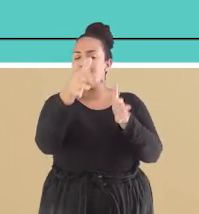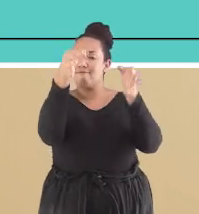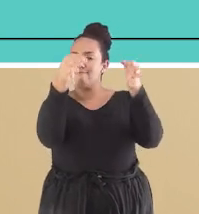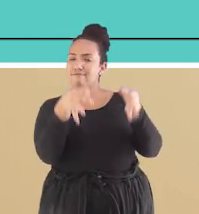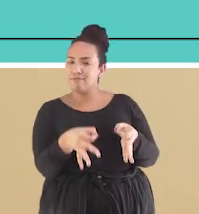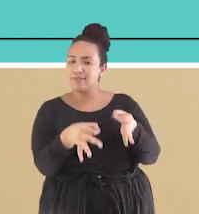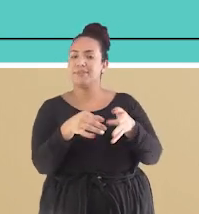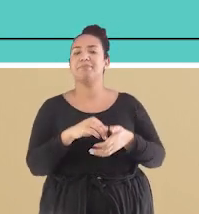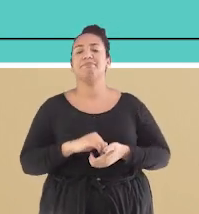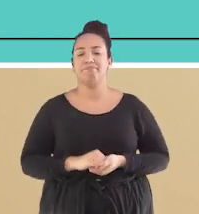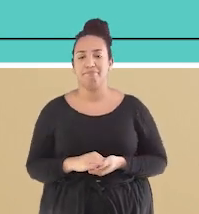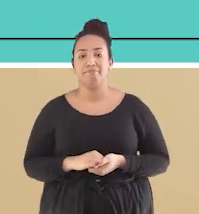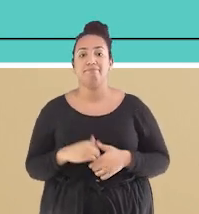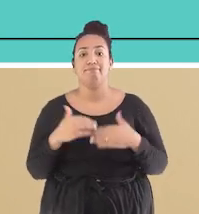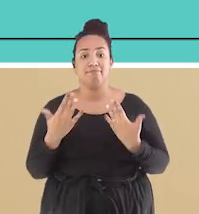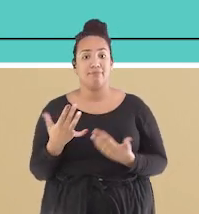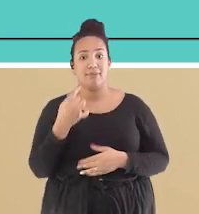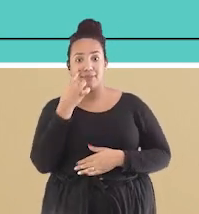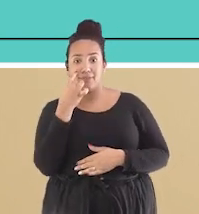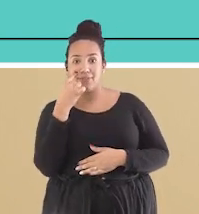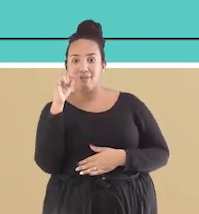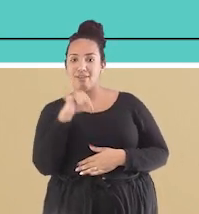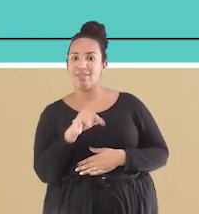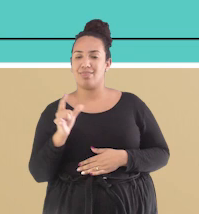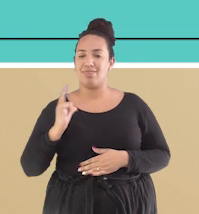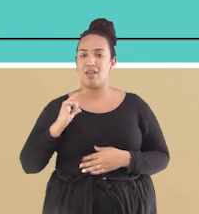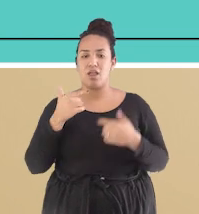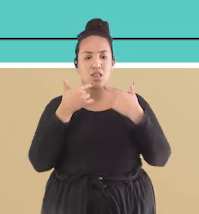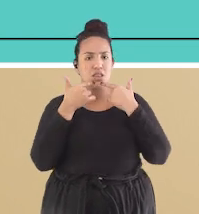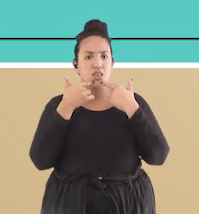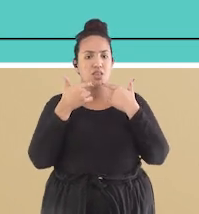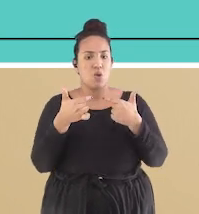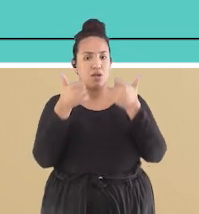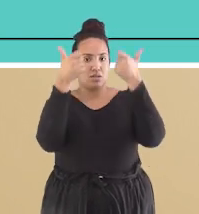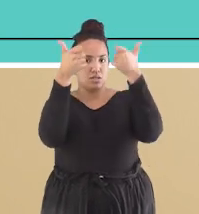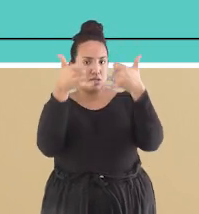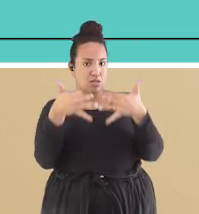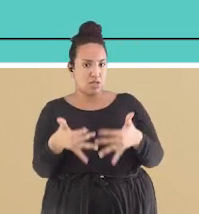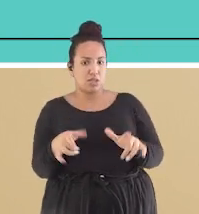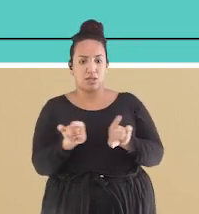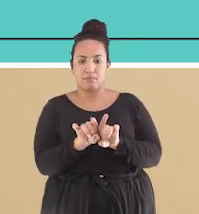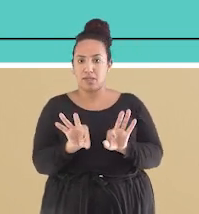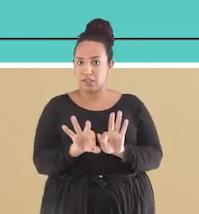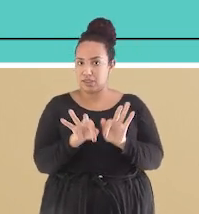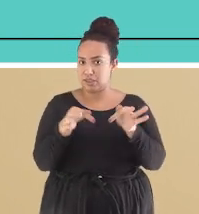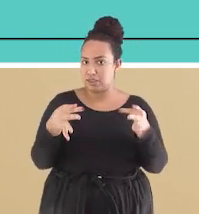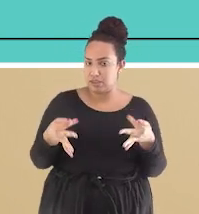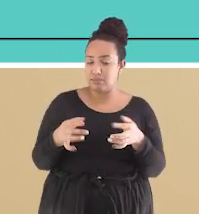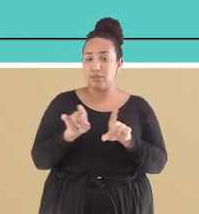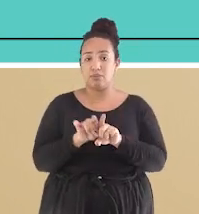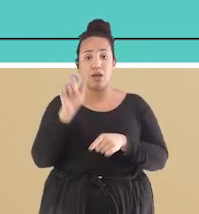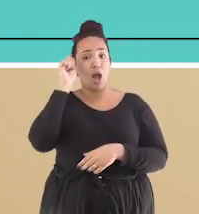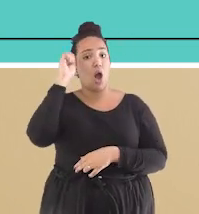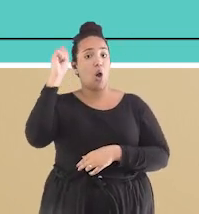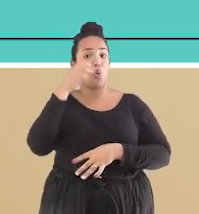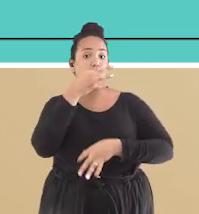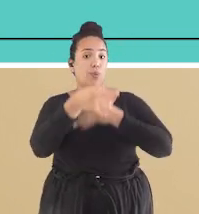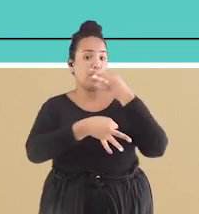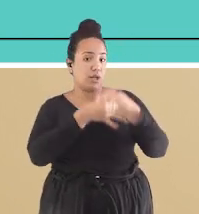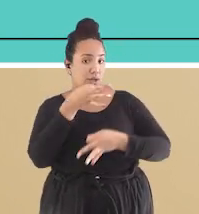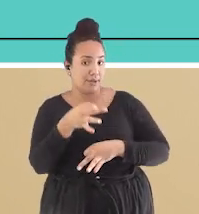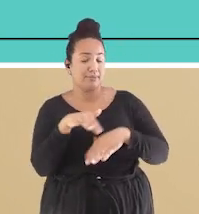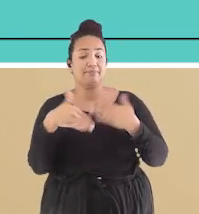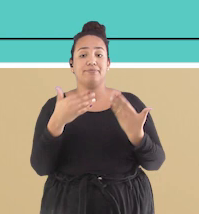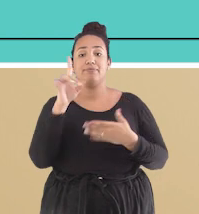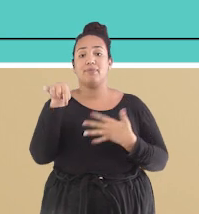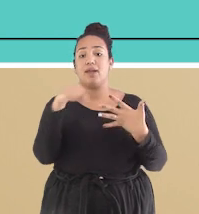títulos já lançados. Viram como temos a presença de uma linguagem descritiva e simples, além da opinião do autor? São